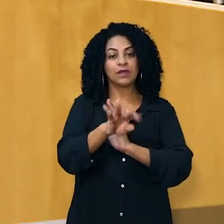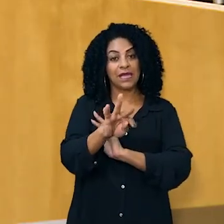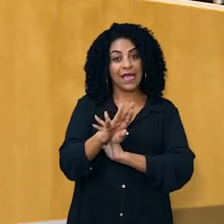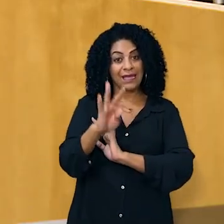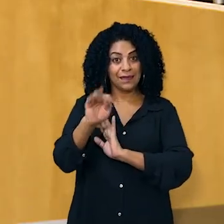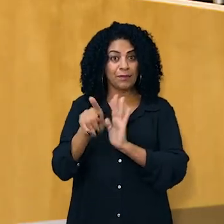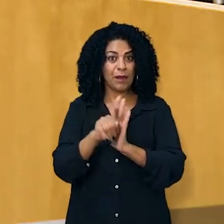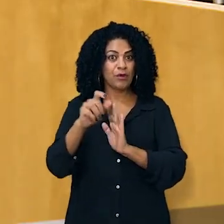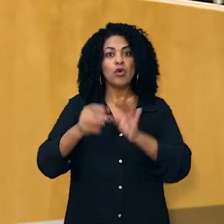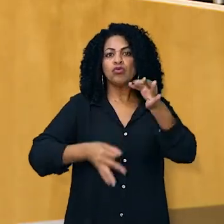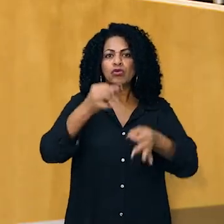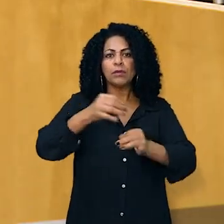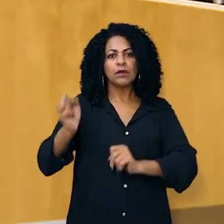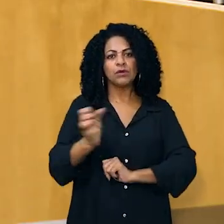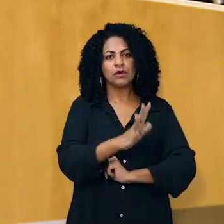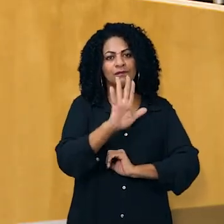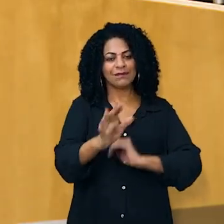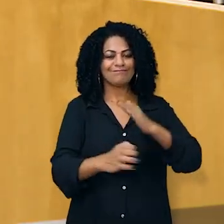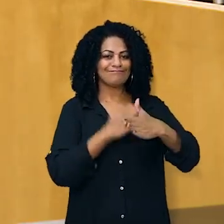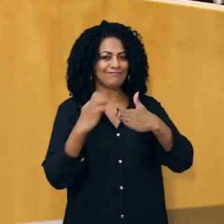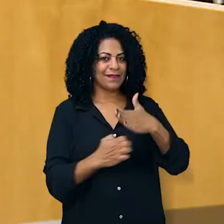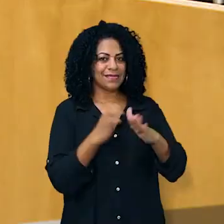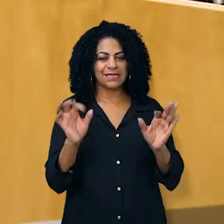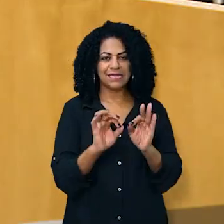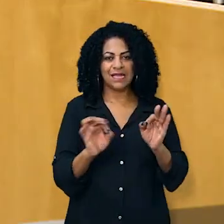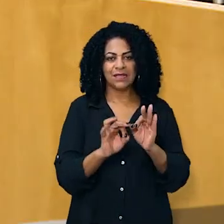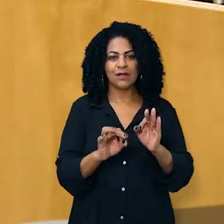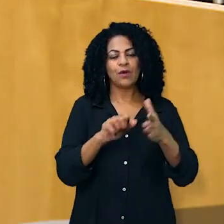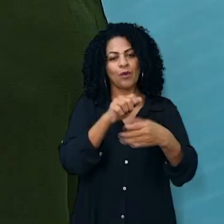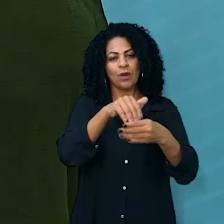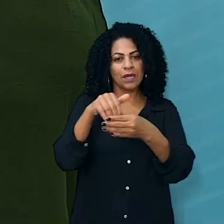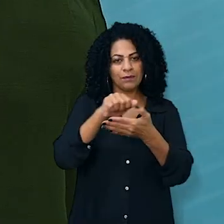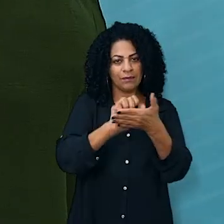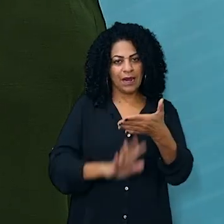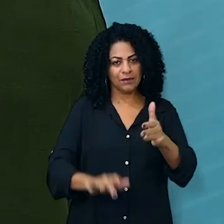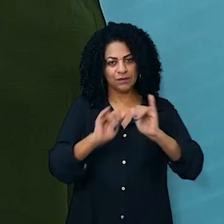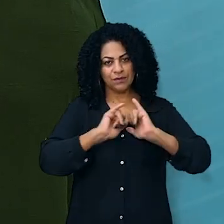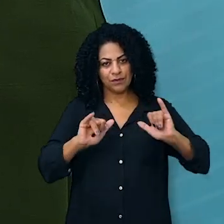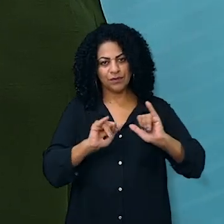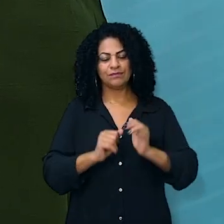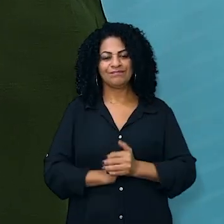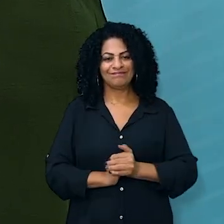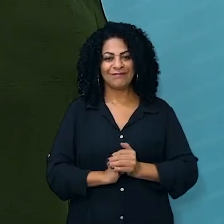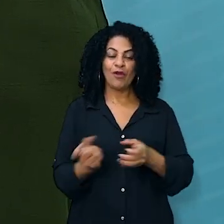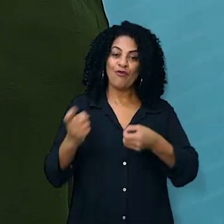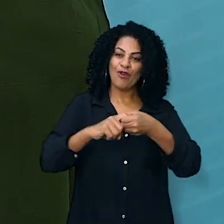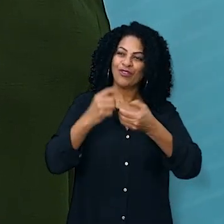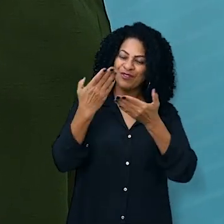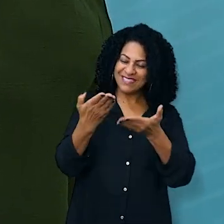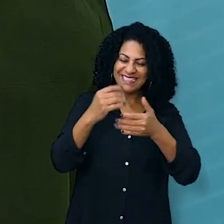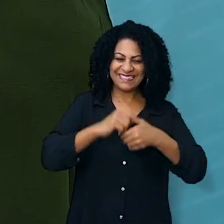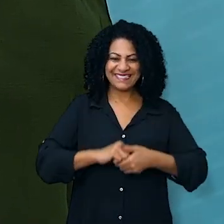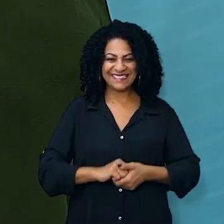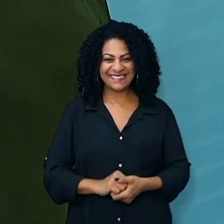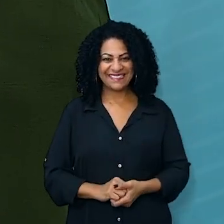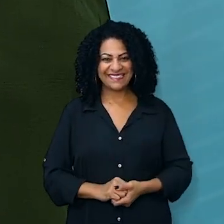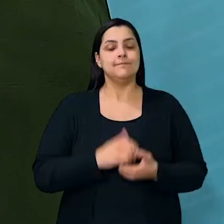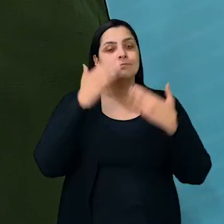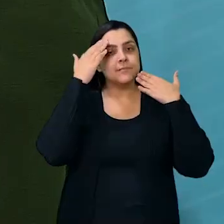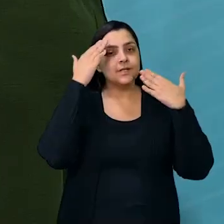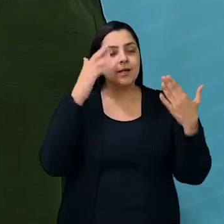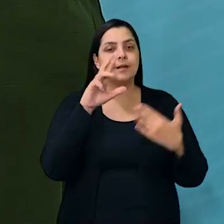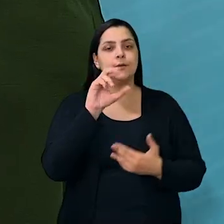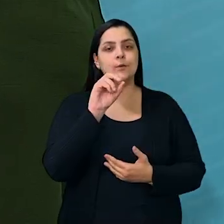para novo julgamento, mas a empresa entrou com embargos declaratórios. Luana, Anderson, volto com vocês aí no estúdio.